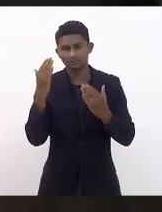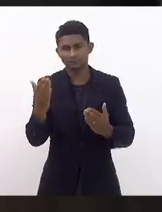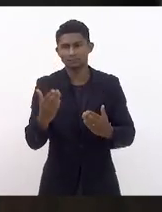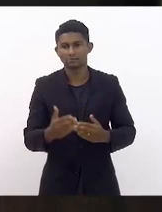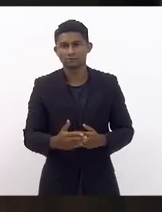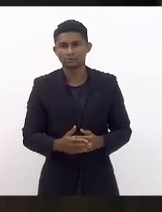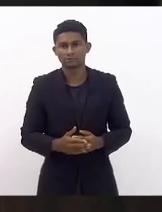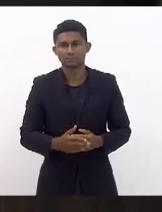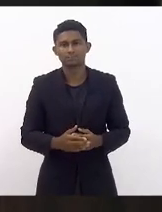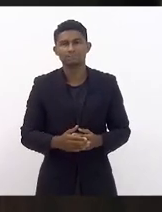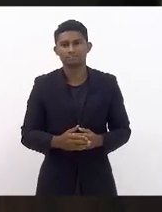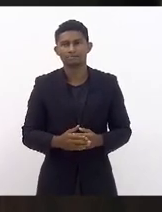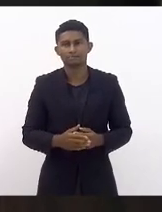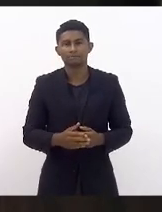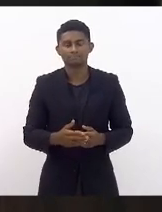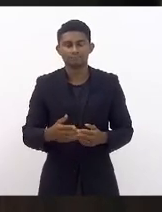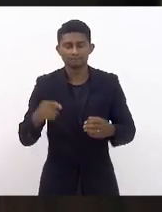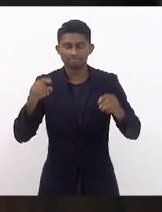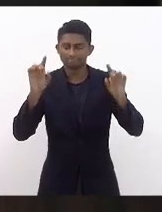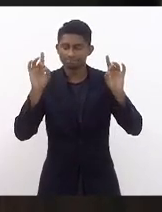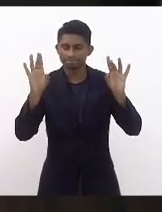essa oportunidade que me foi dada